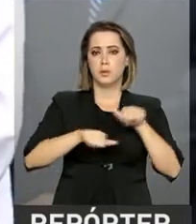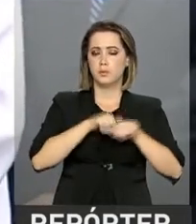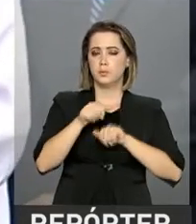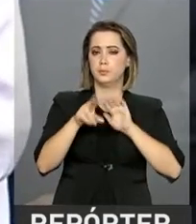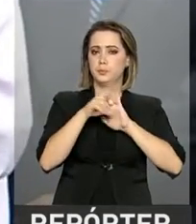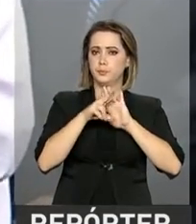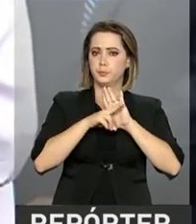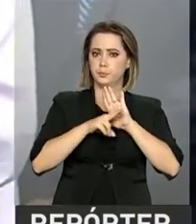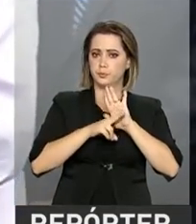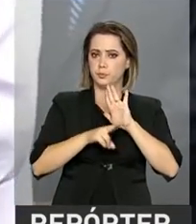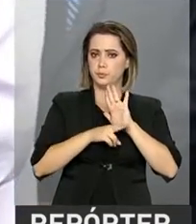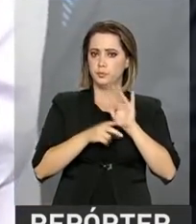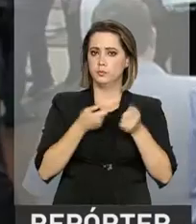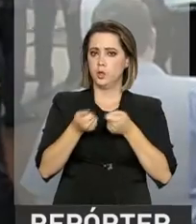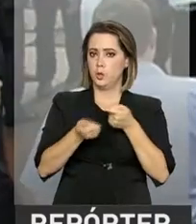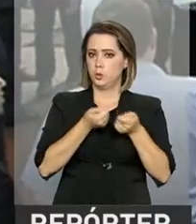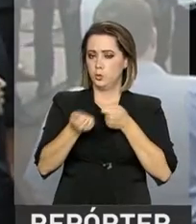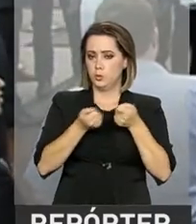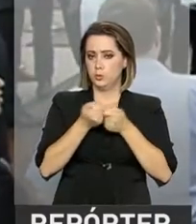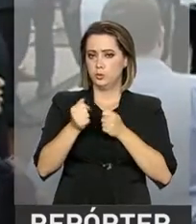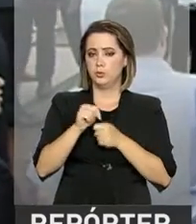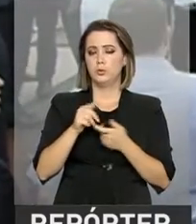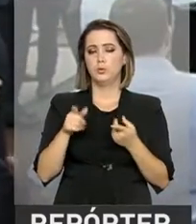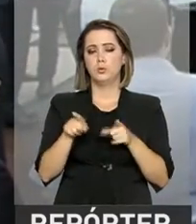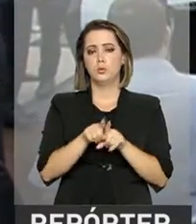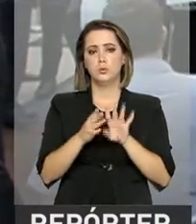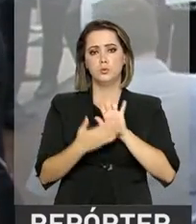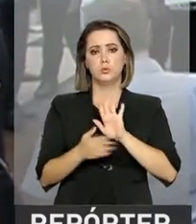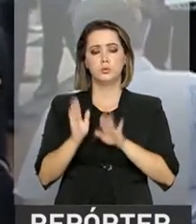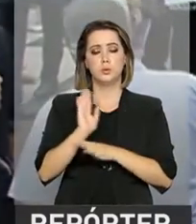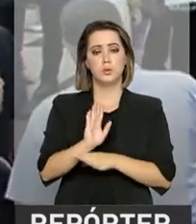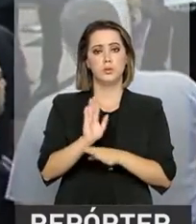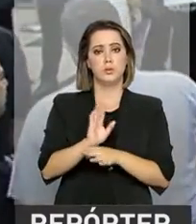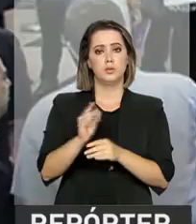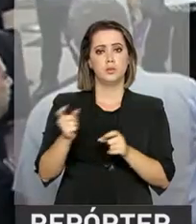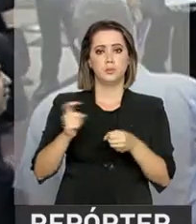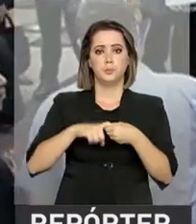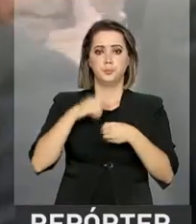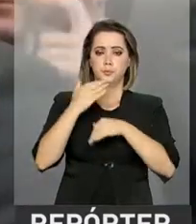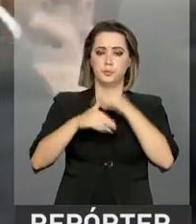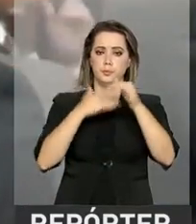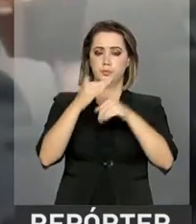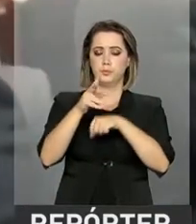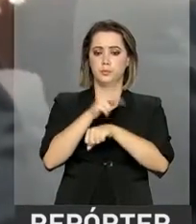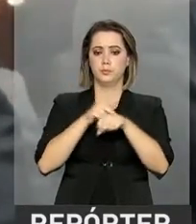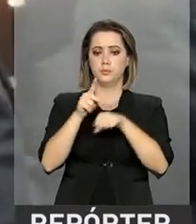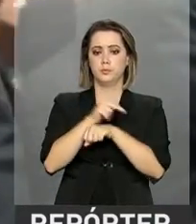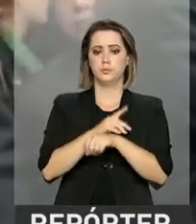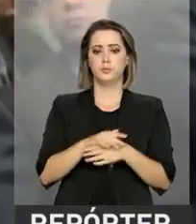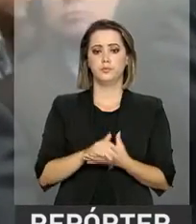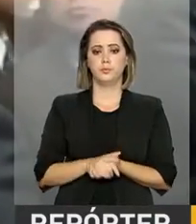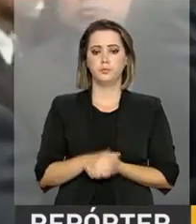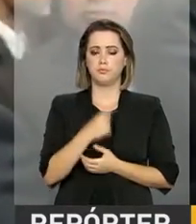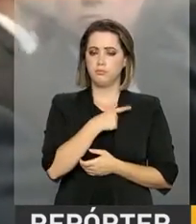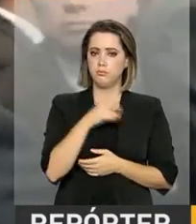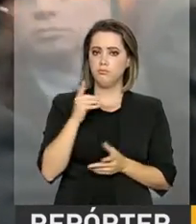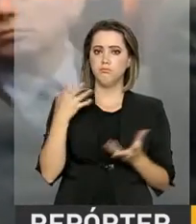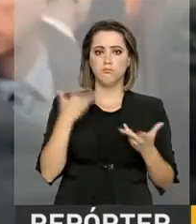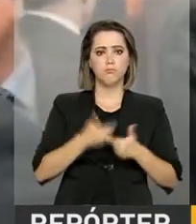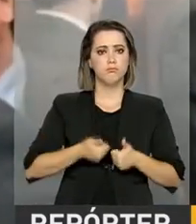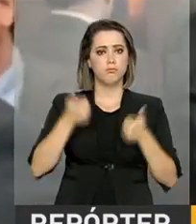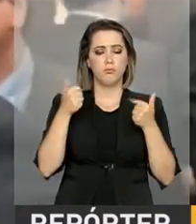atual governo no ambiente regulatório. E isso vai colaborar com a retomada do crescimento do país. O leilão foi um sucesso,